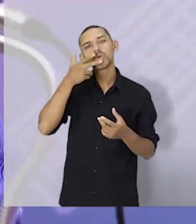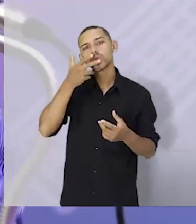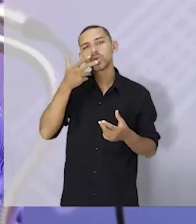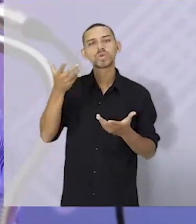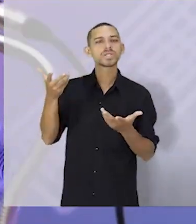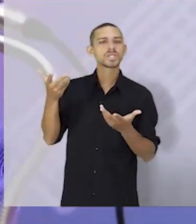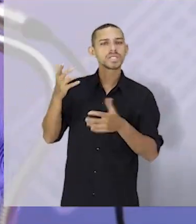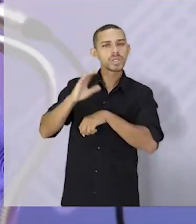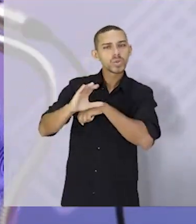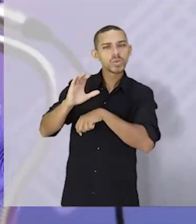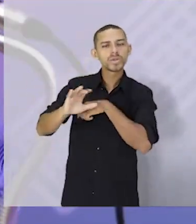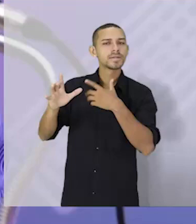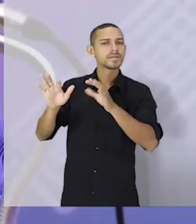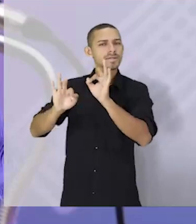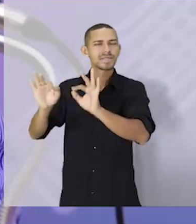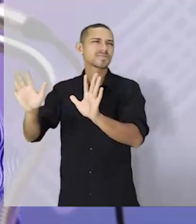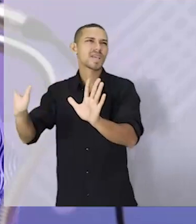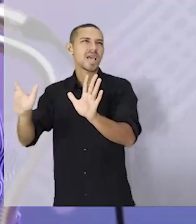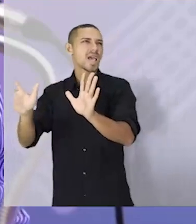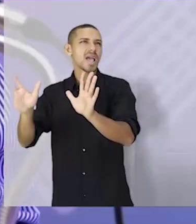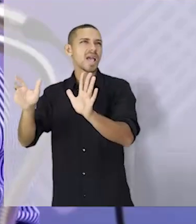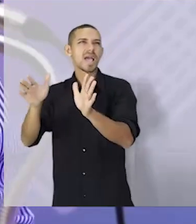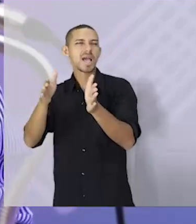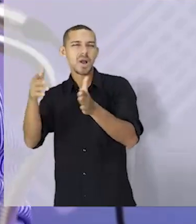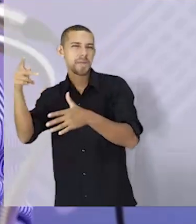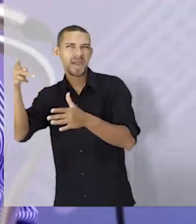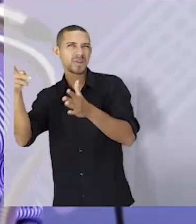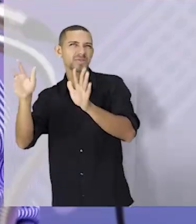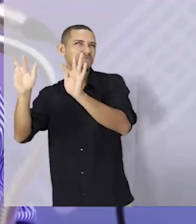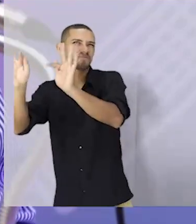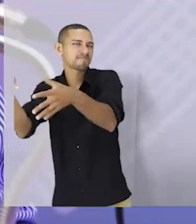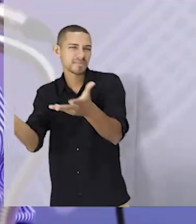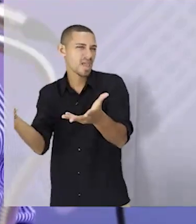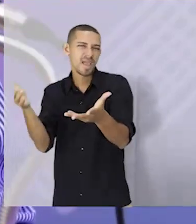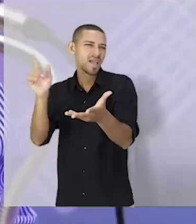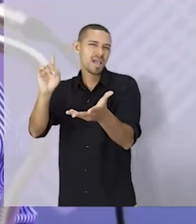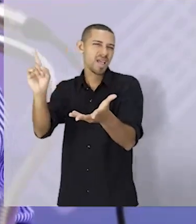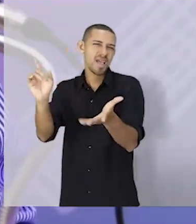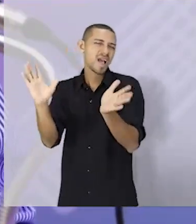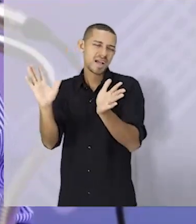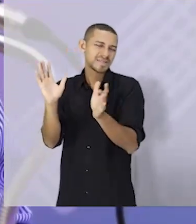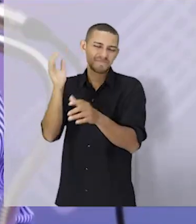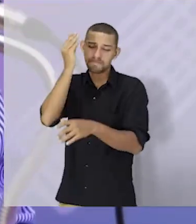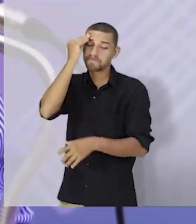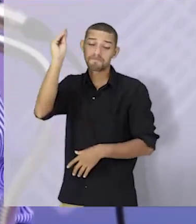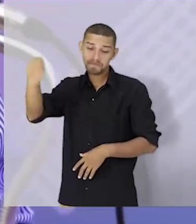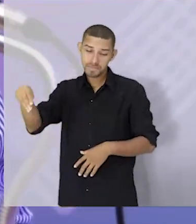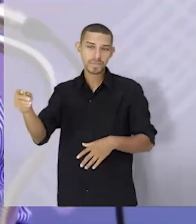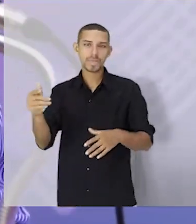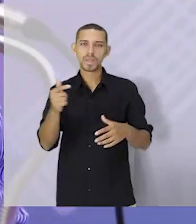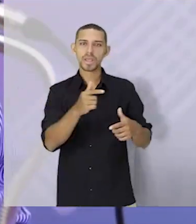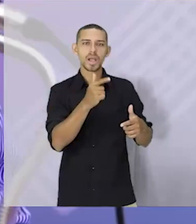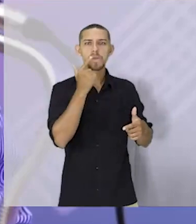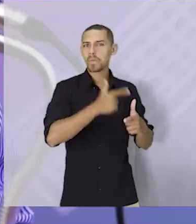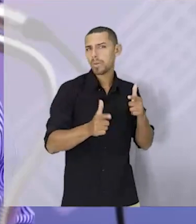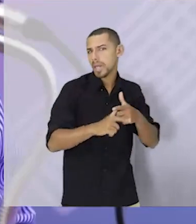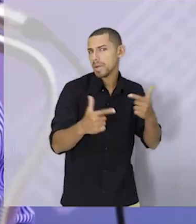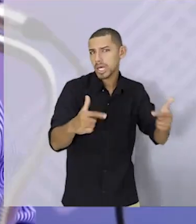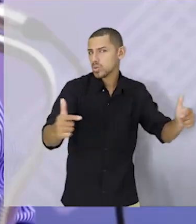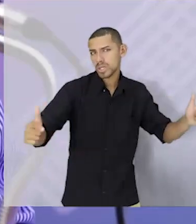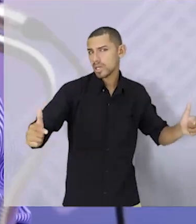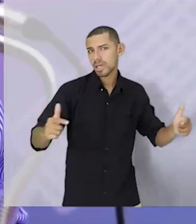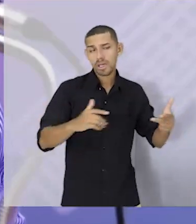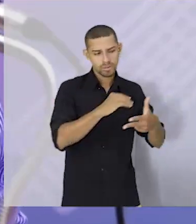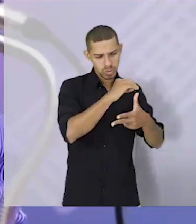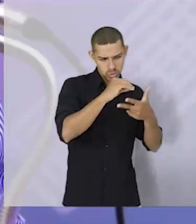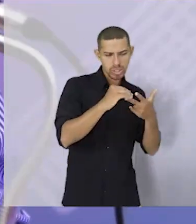odontologia, e aí, de repente, ele falar que não é aquilo que ele quer, não tem problema. Ele vai tentar novamente e aí ele vai fazer aquilo que ele